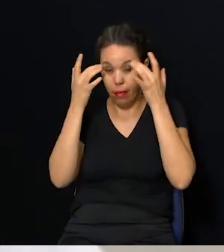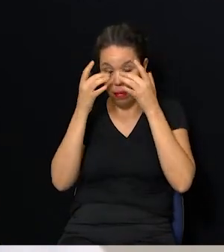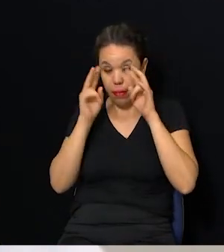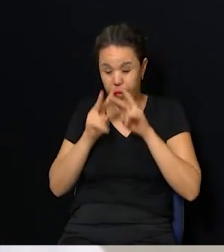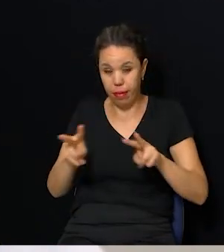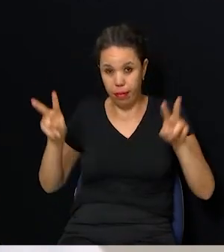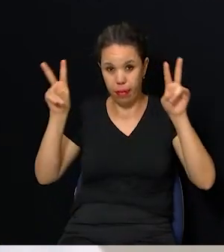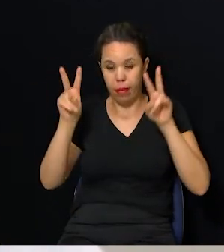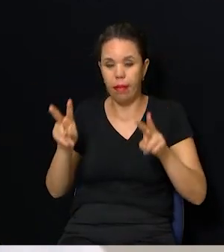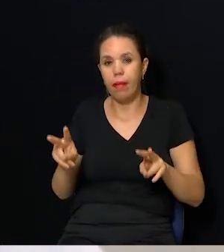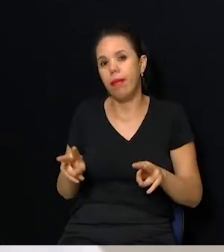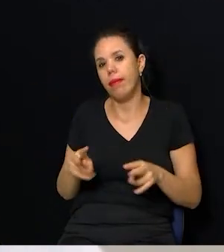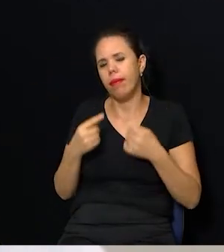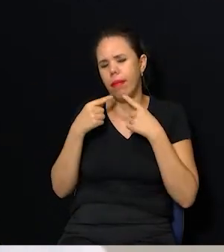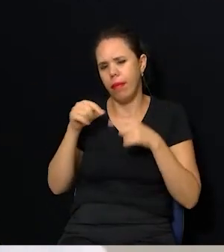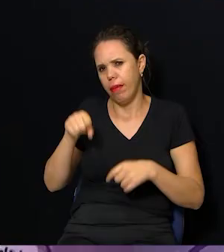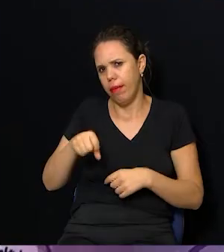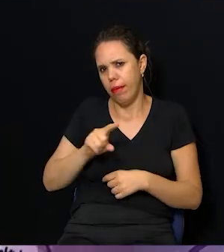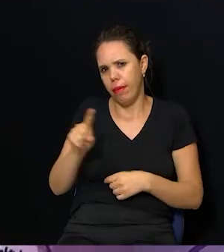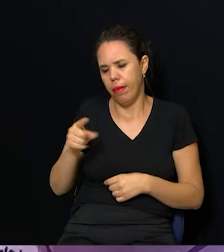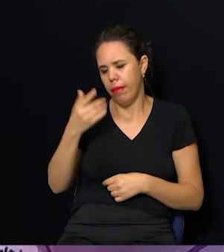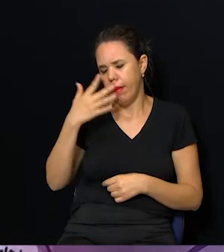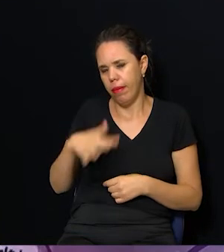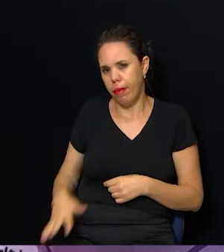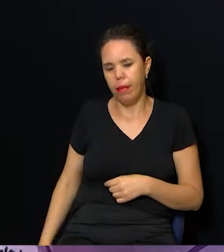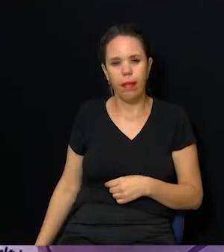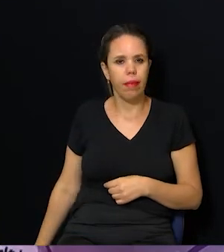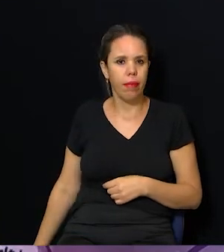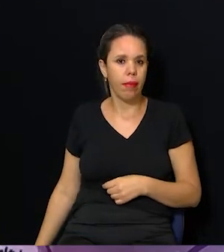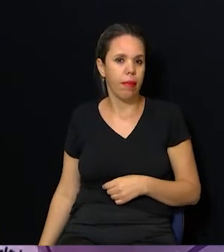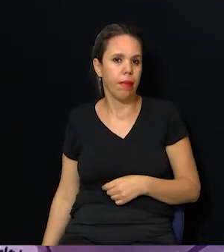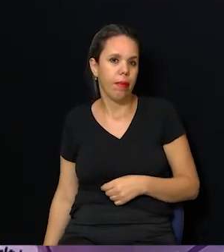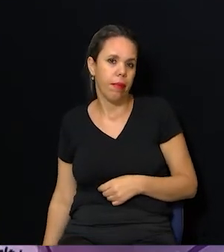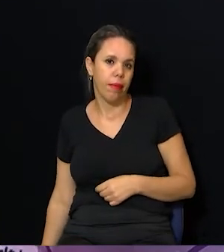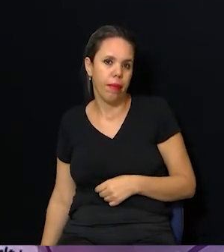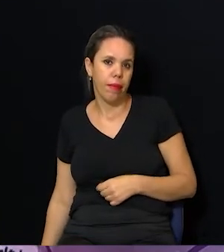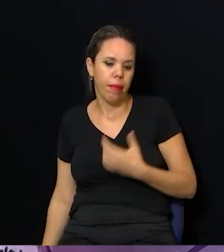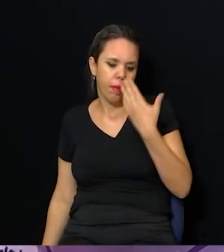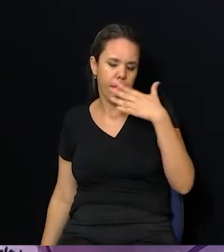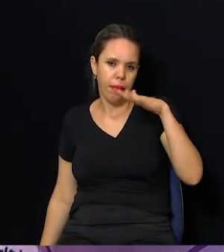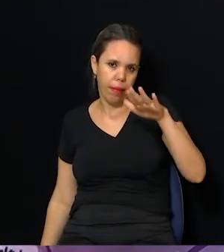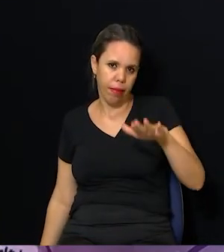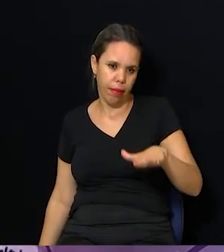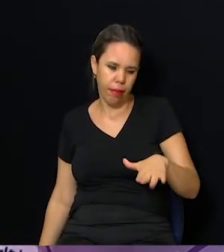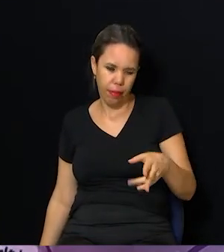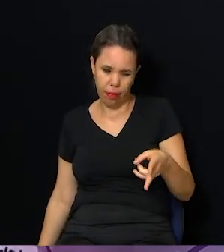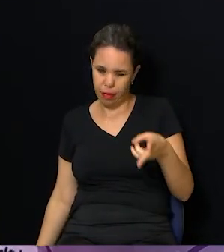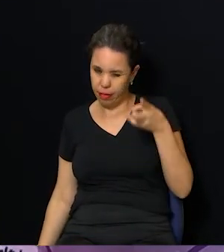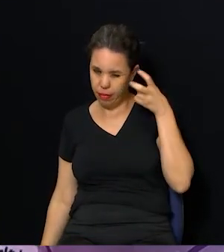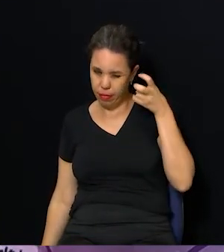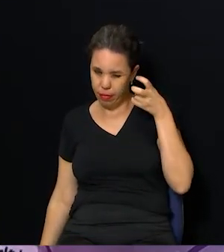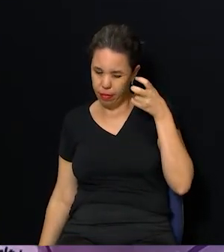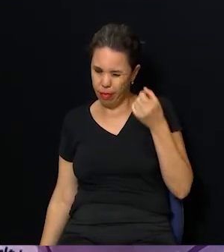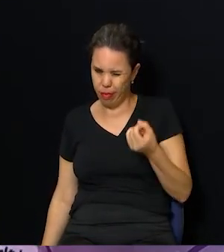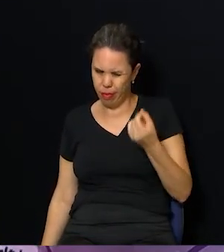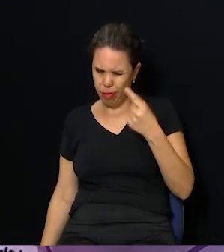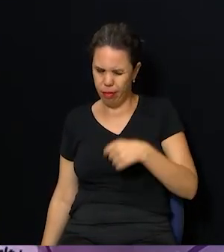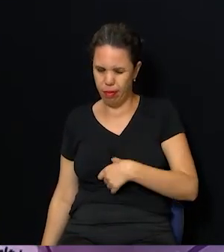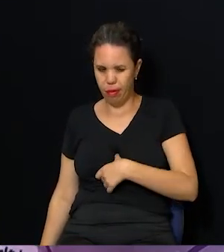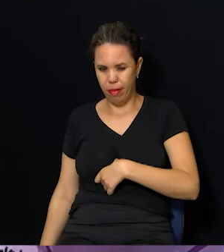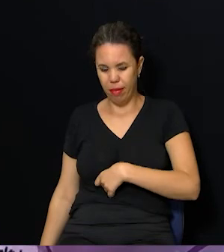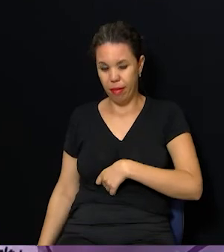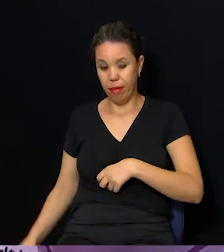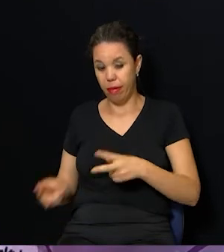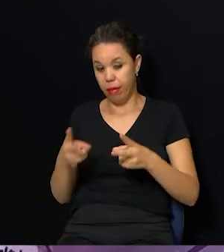visual, reclamada ou não pela criança, ou seja, aquela criança muito pequena que você observa uma alteração, por exemplo,